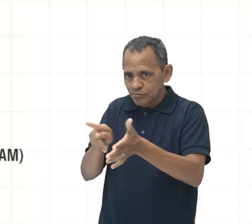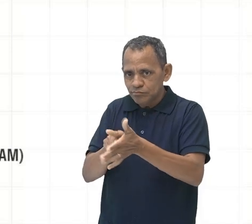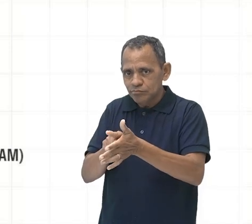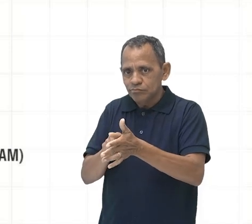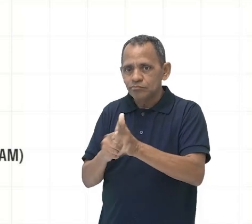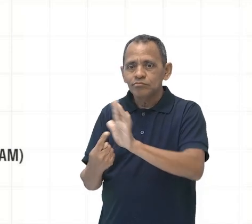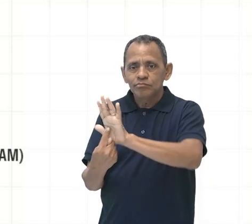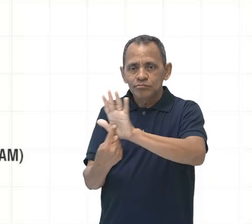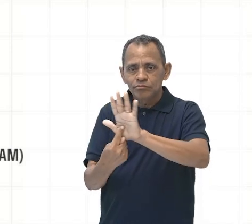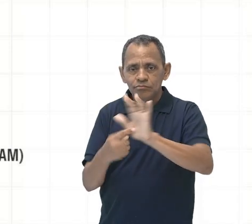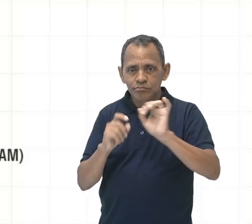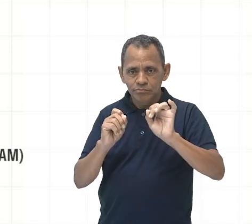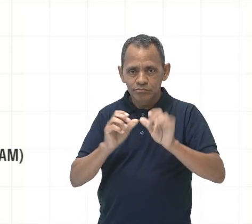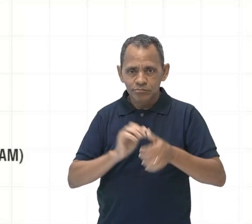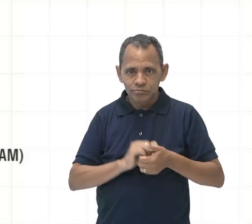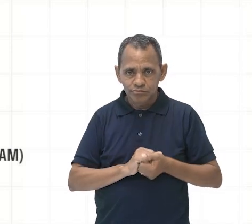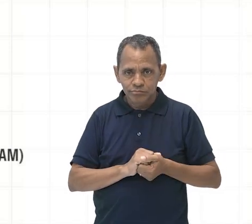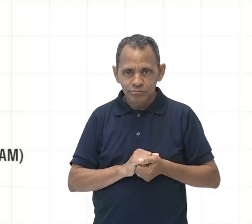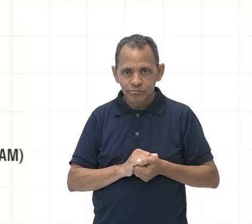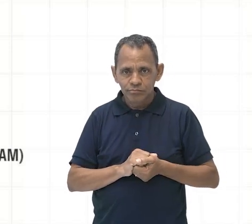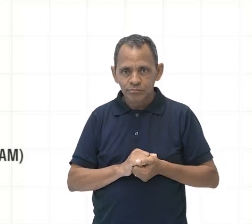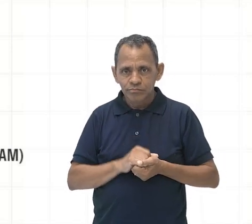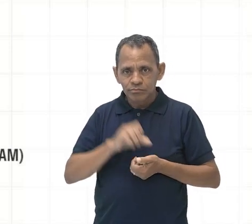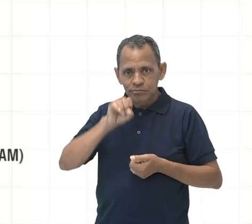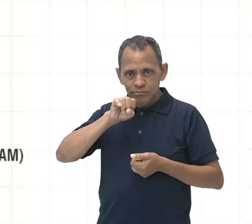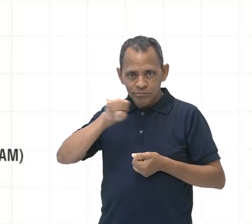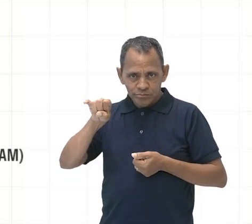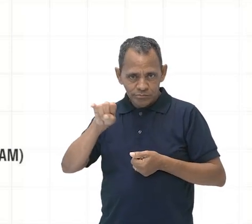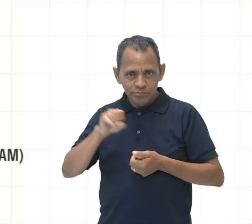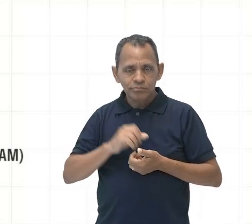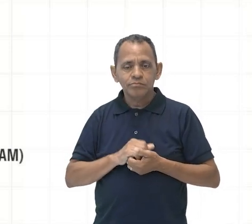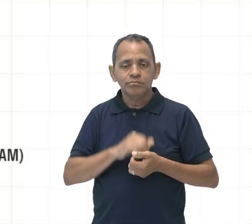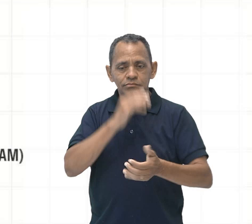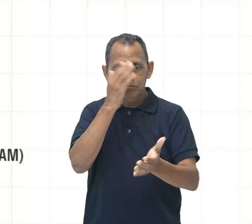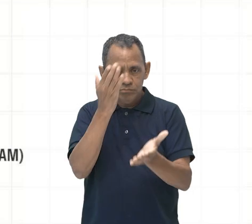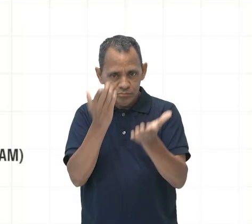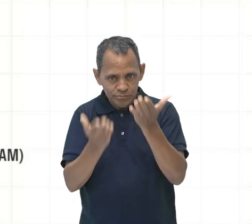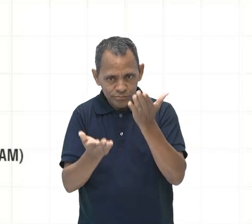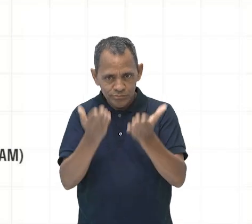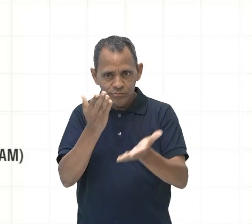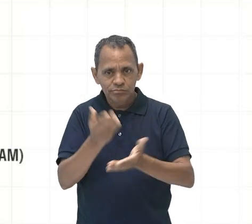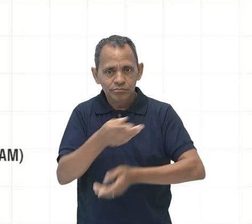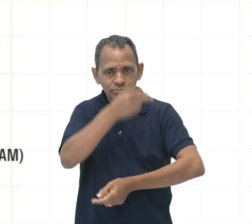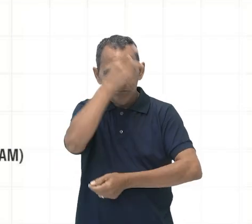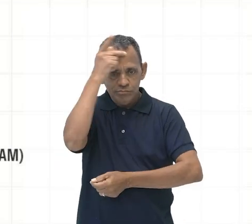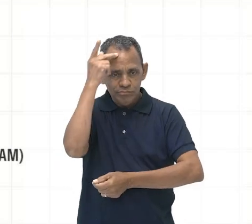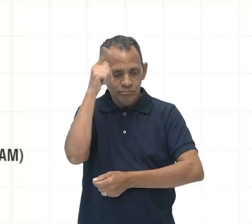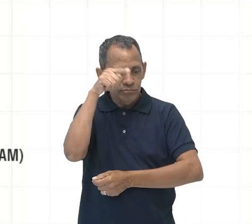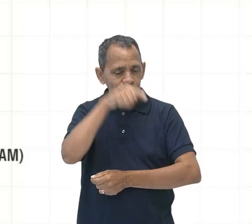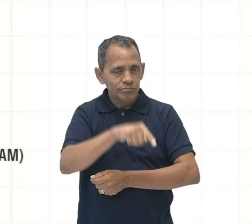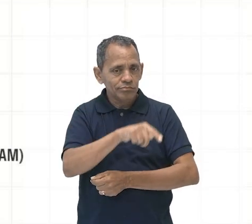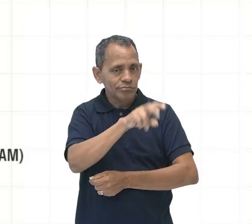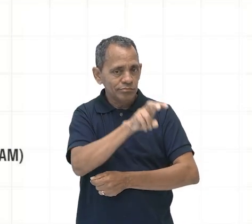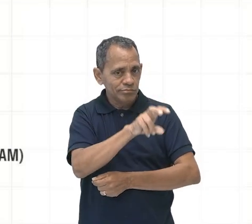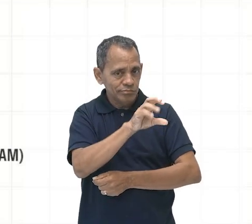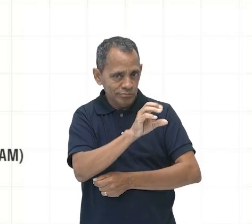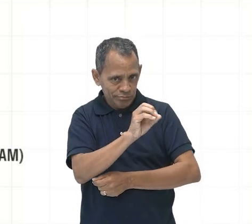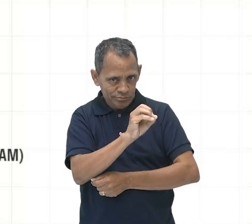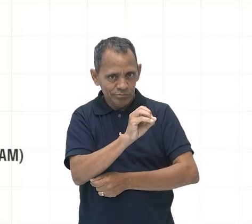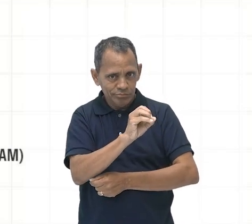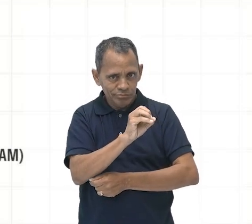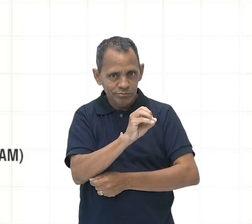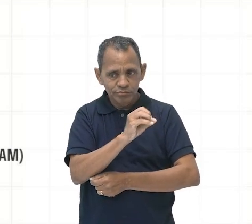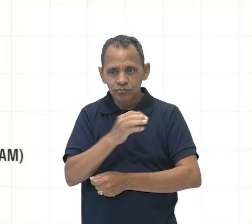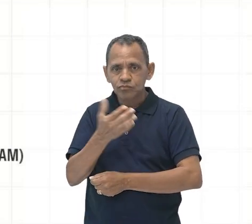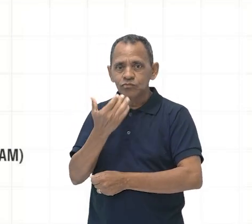que se for mantida a proporção, ou seja, as pessoas que estão lá vão comer as mesmas